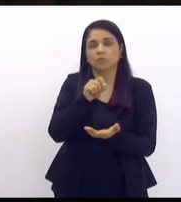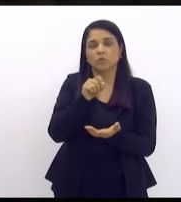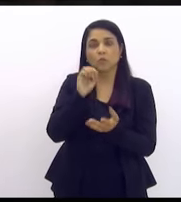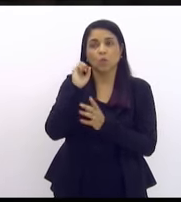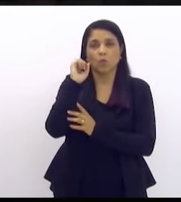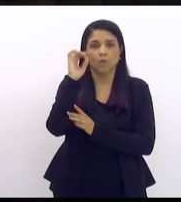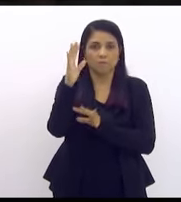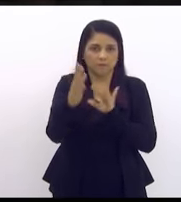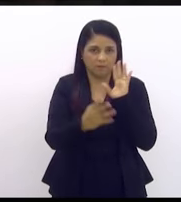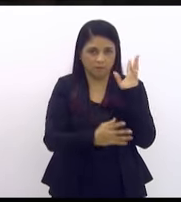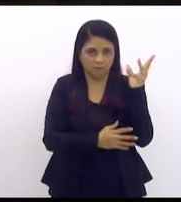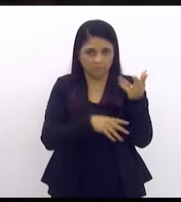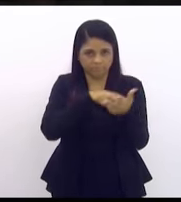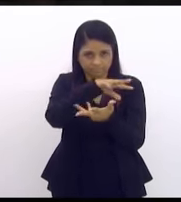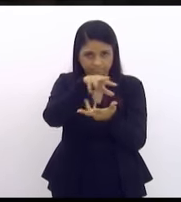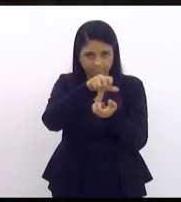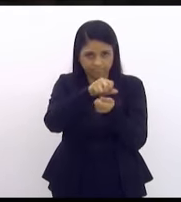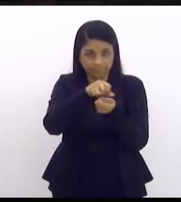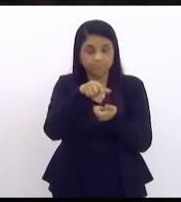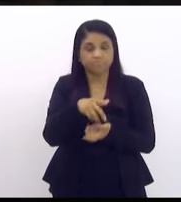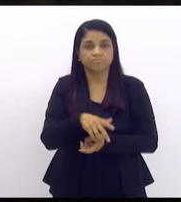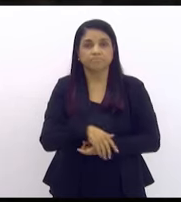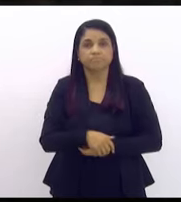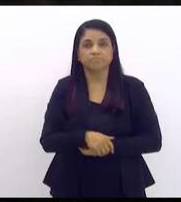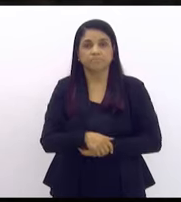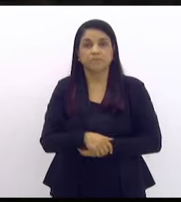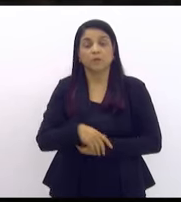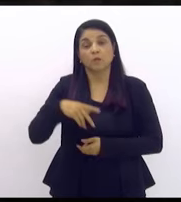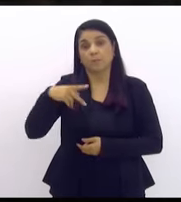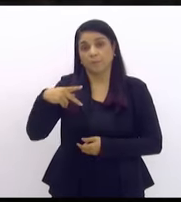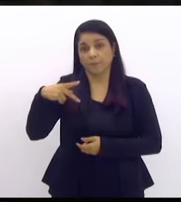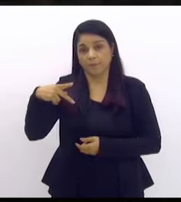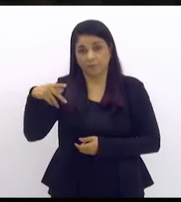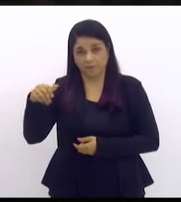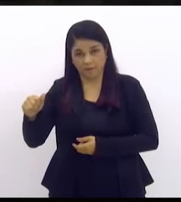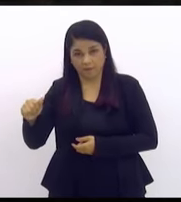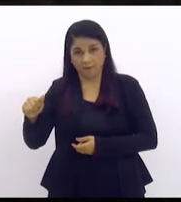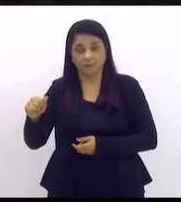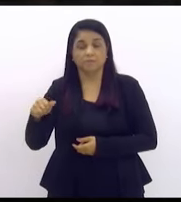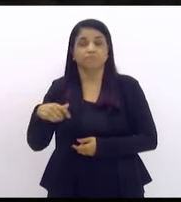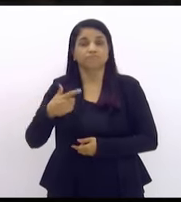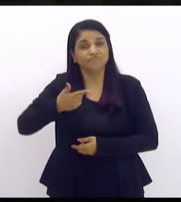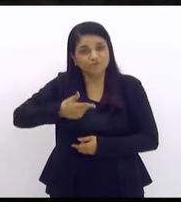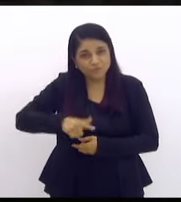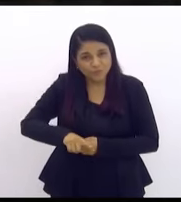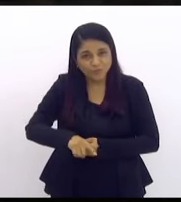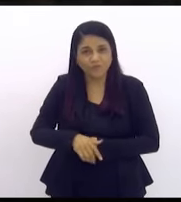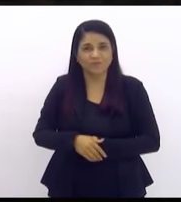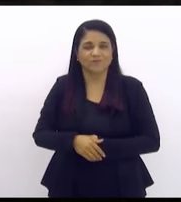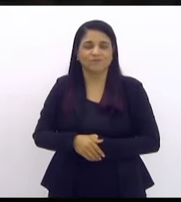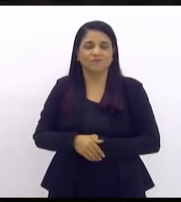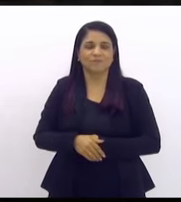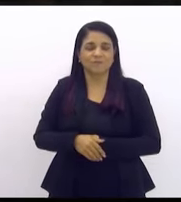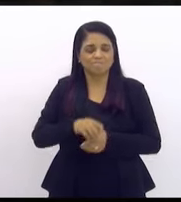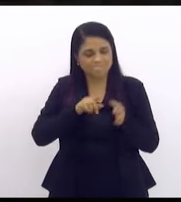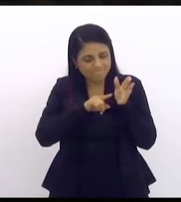ambiental. E aí também no PPA, mais uma vez,